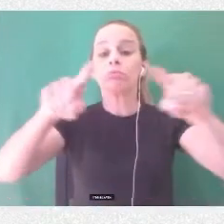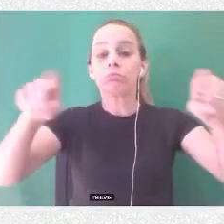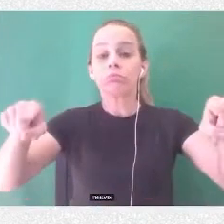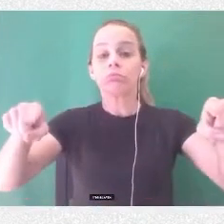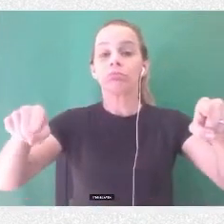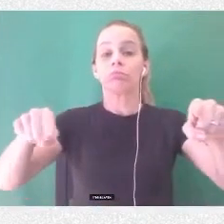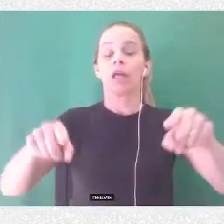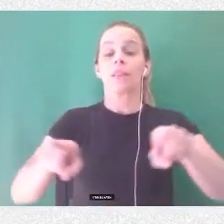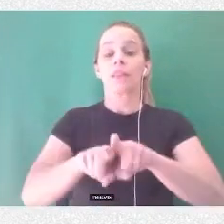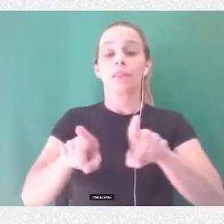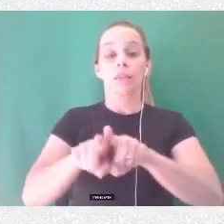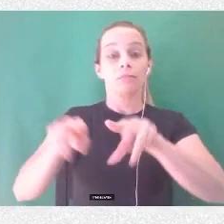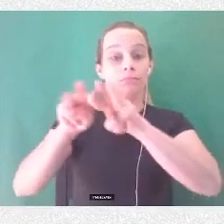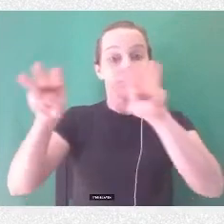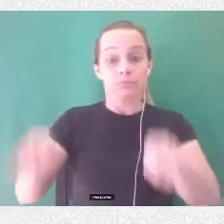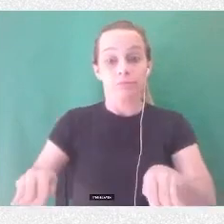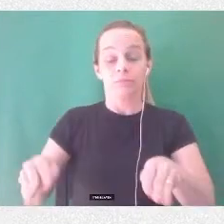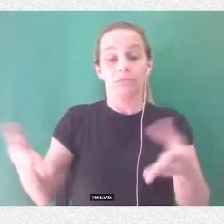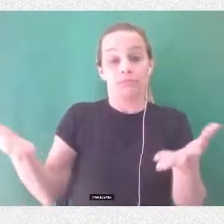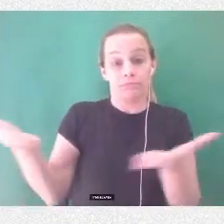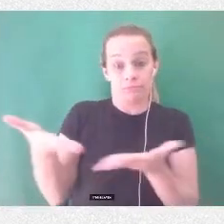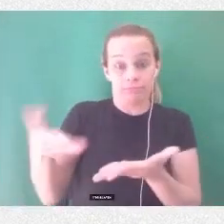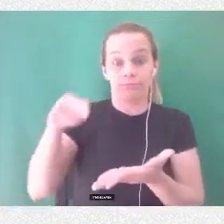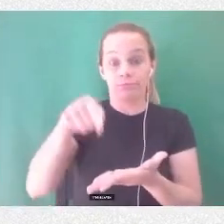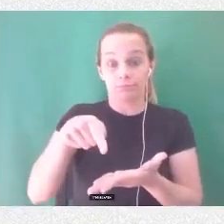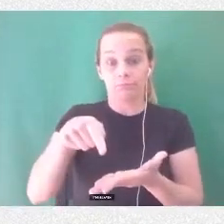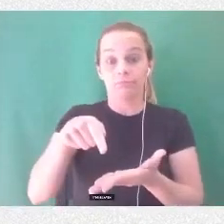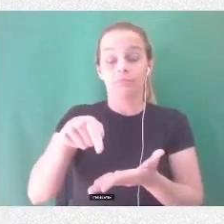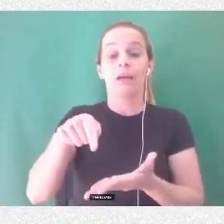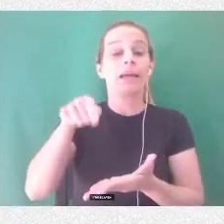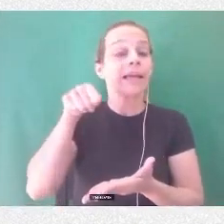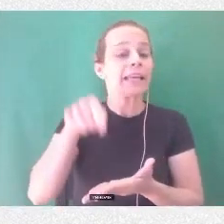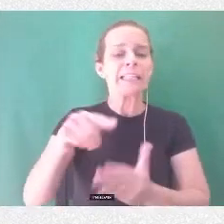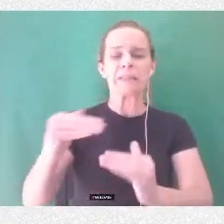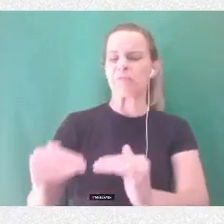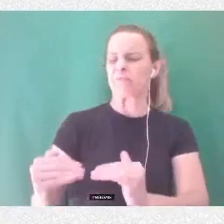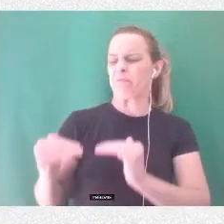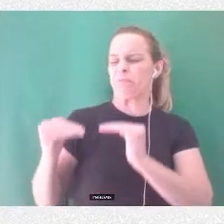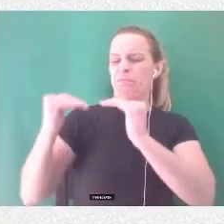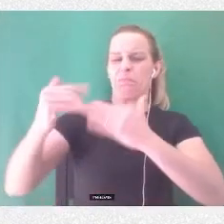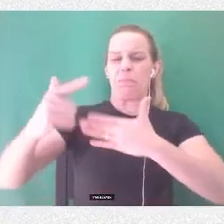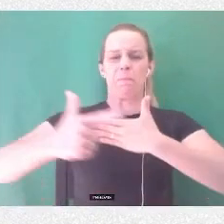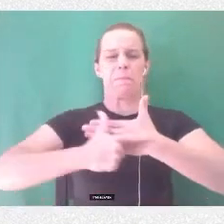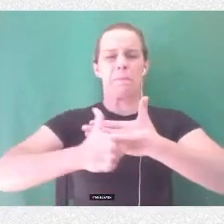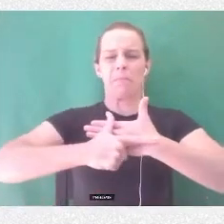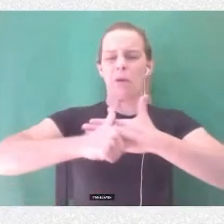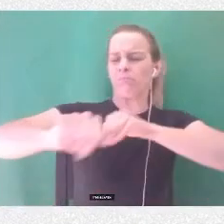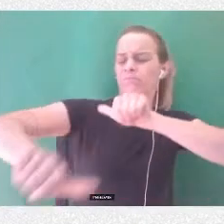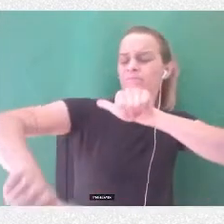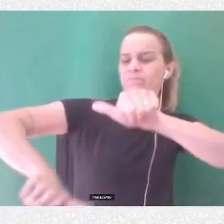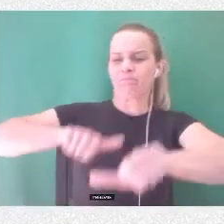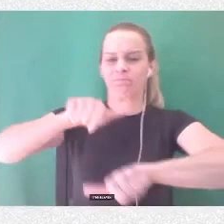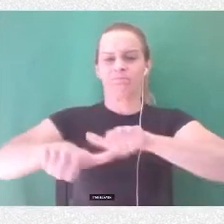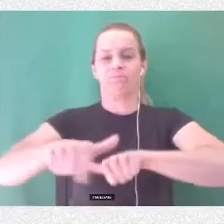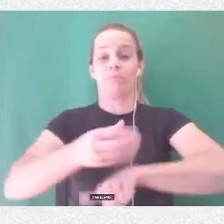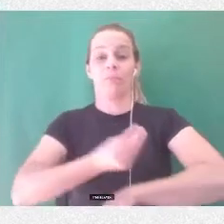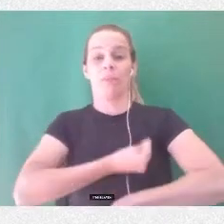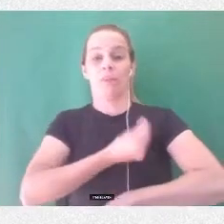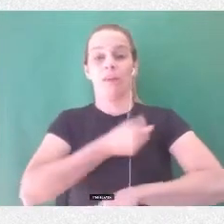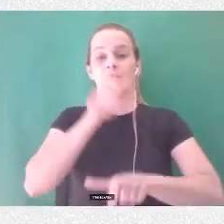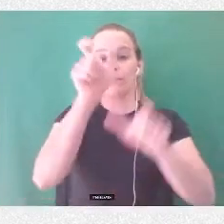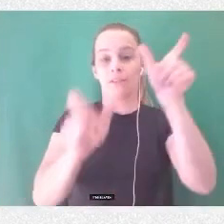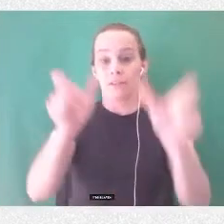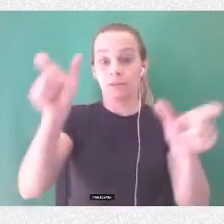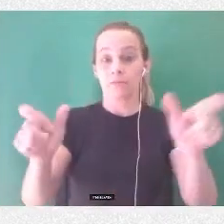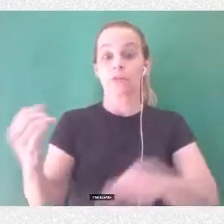pública, ressalte-se aqui, tem um papel preponderante e transformador na vida das pessoas. Por isso é